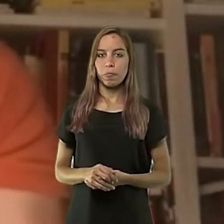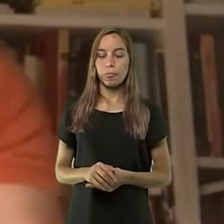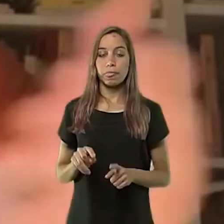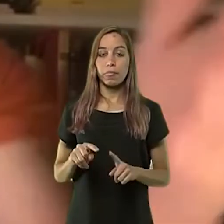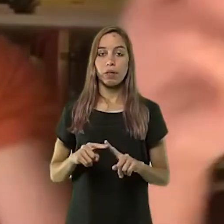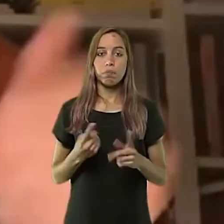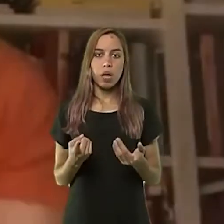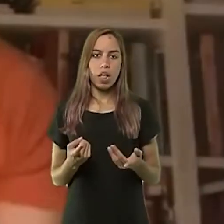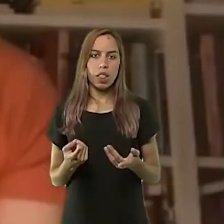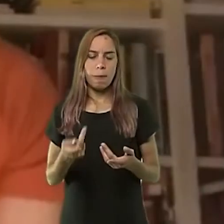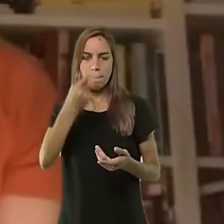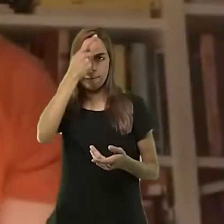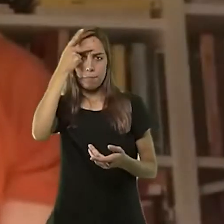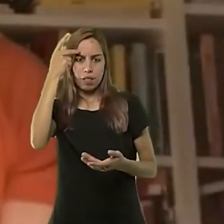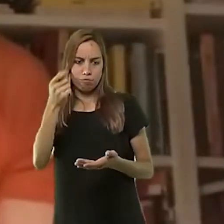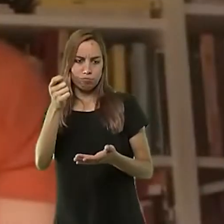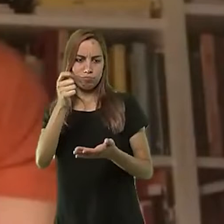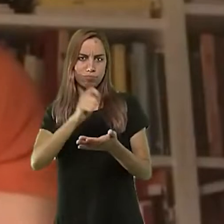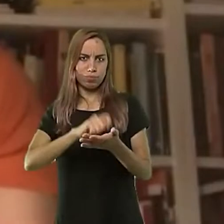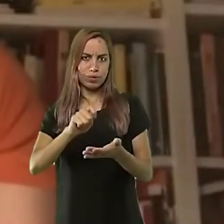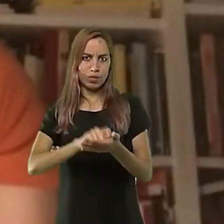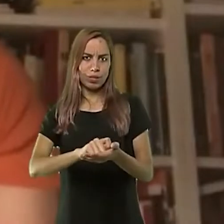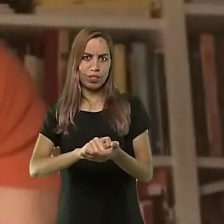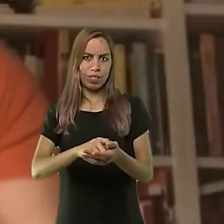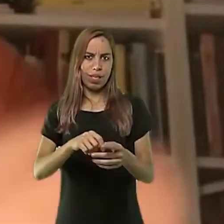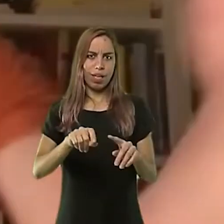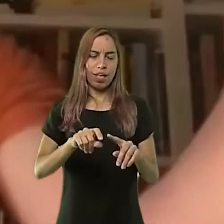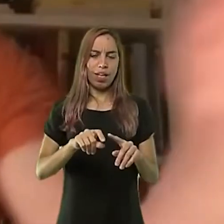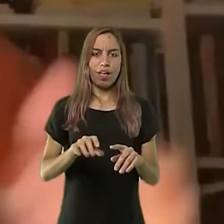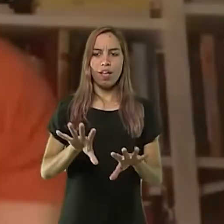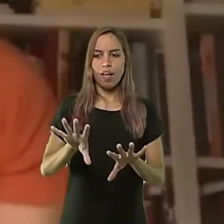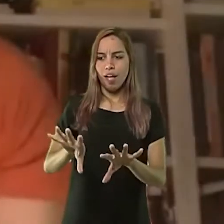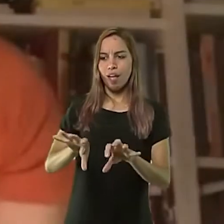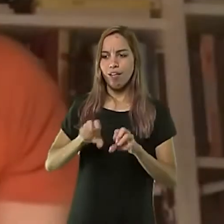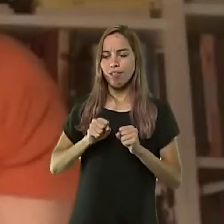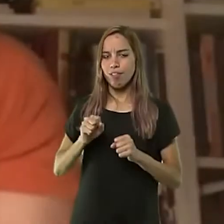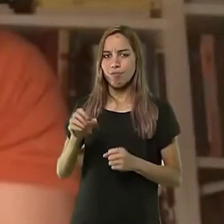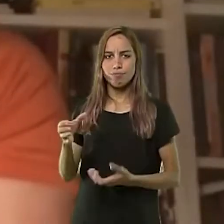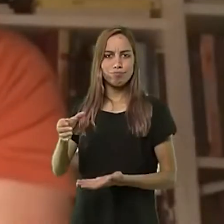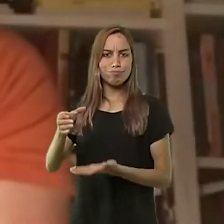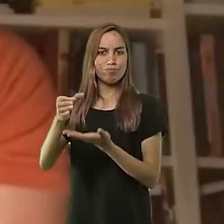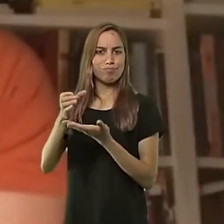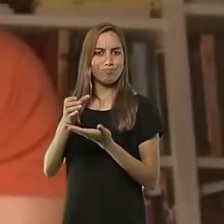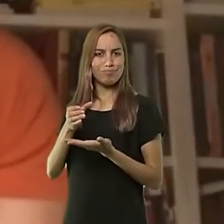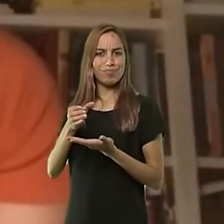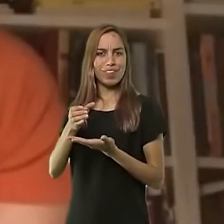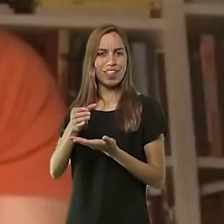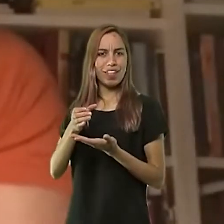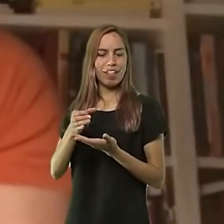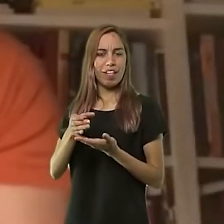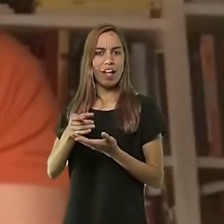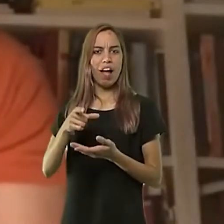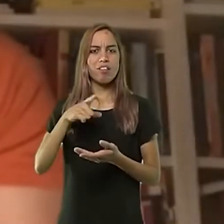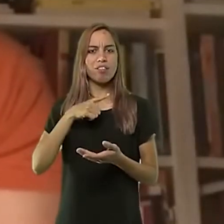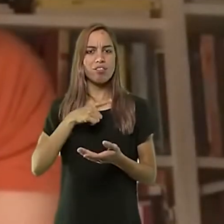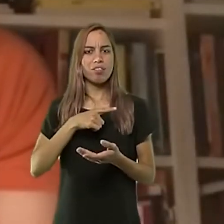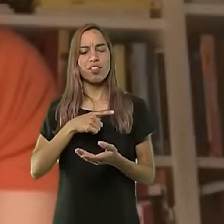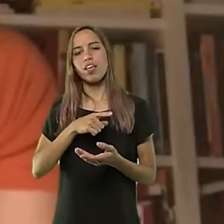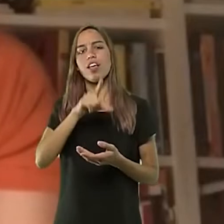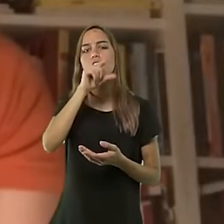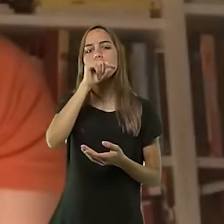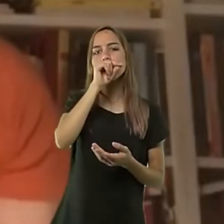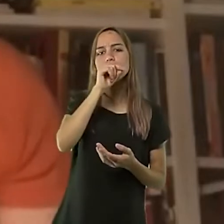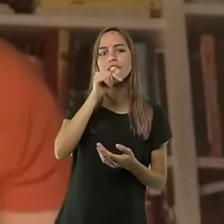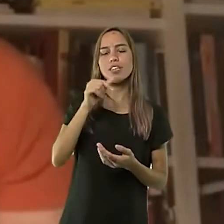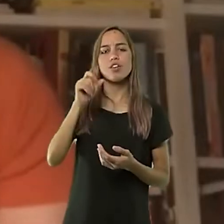escritor ou que ganha o prémio Nobel, ou um ator que ganha um Oscar ou um Emmy, etc., aparece o político a abraçá-lo e a